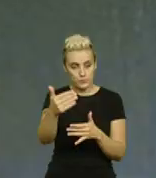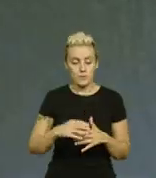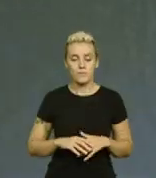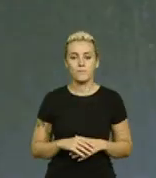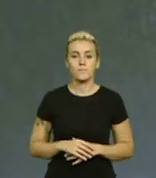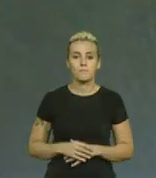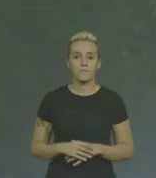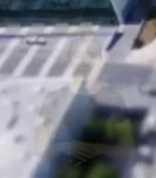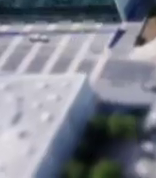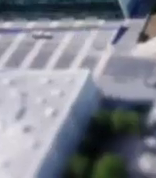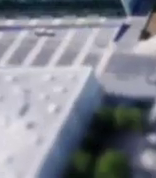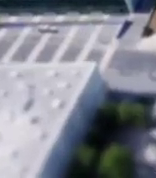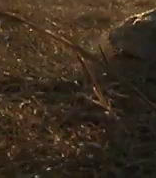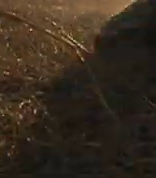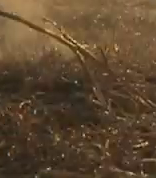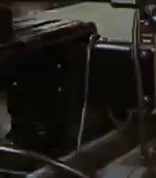futuro